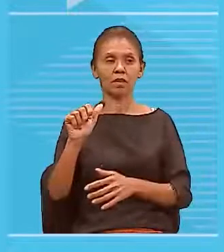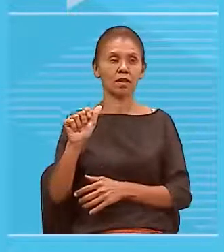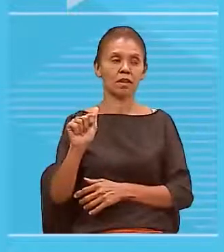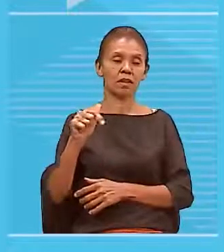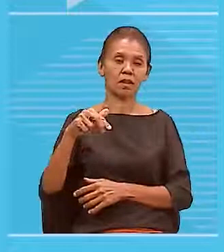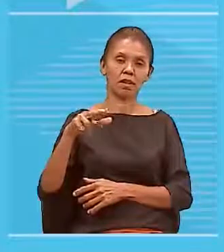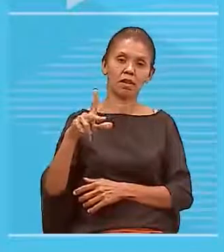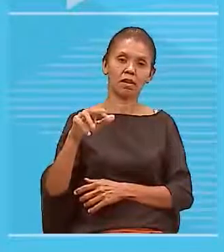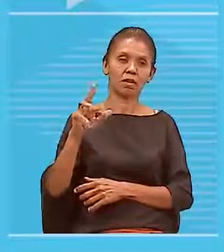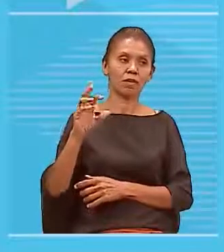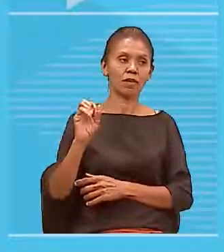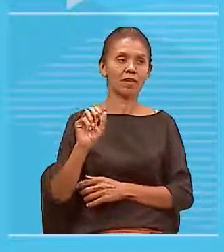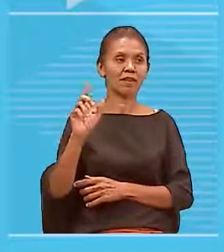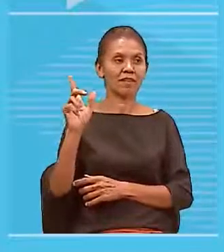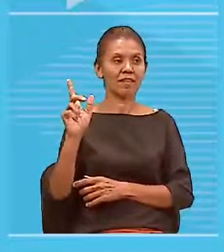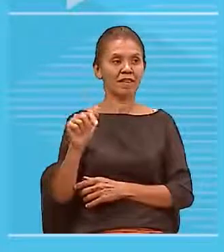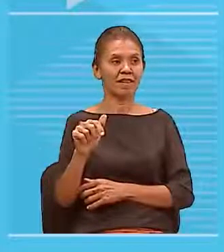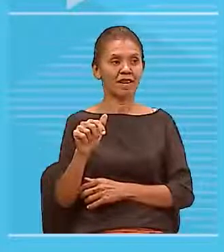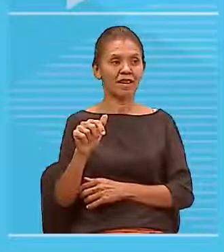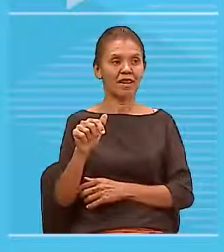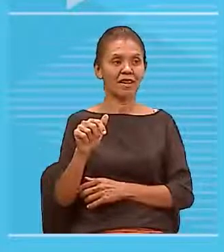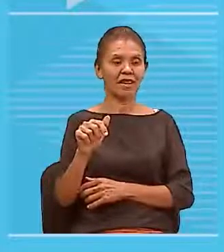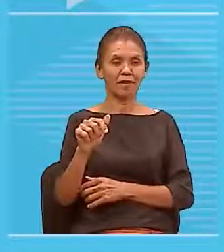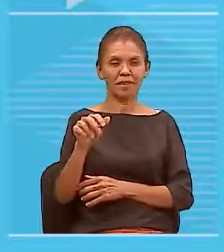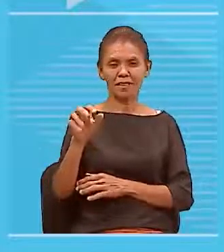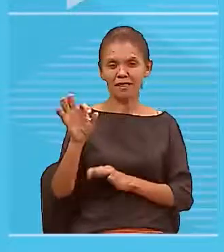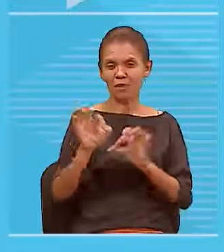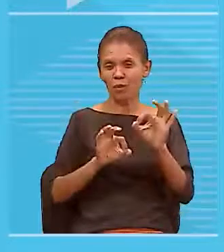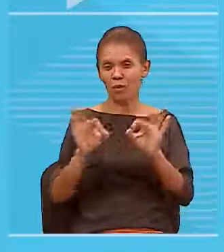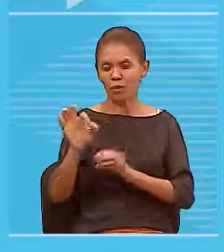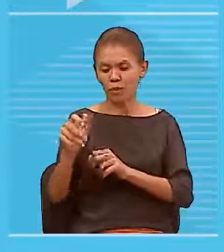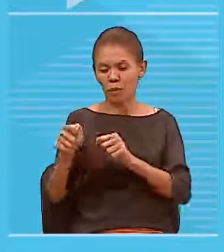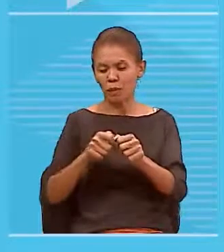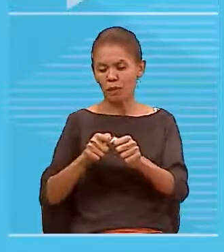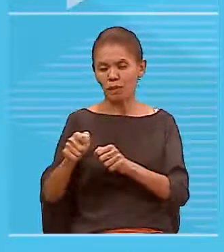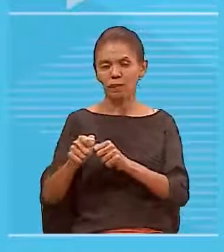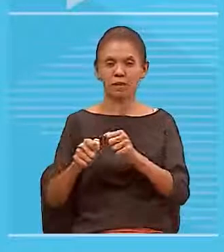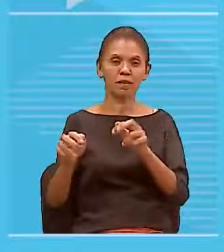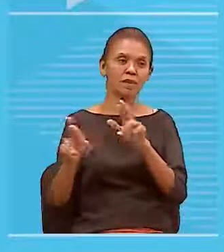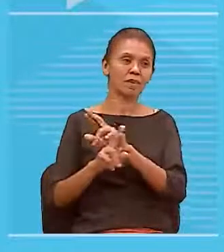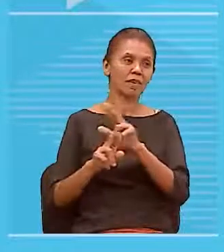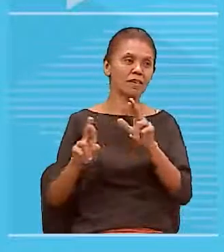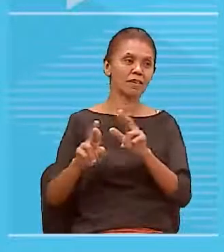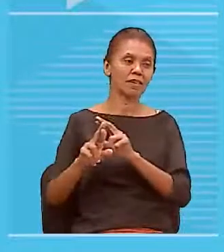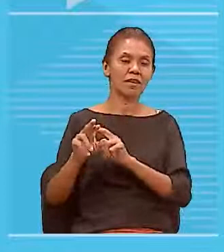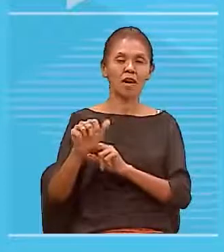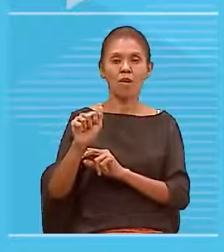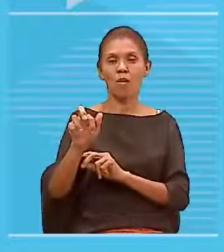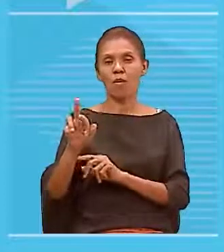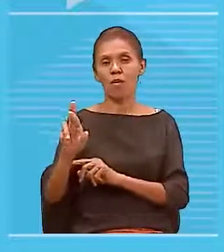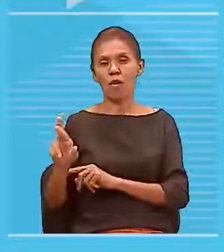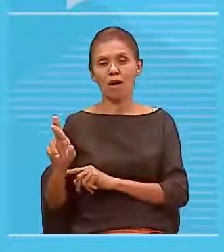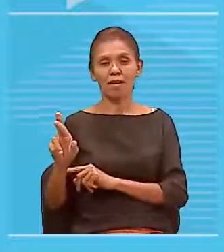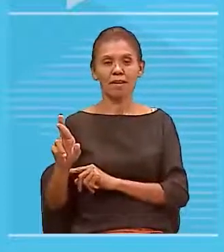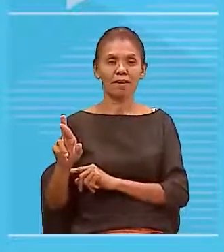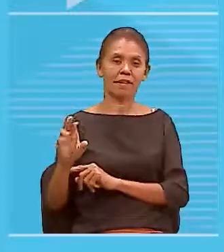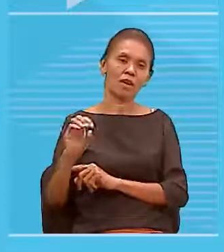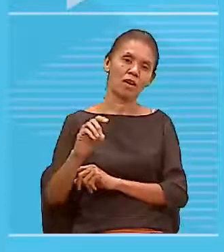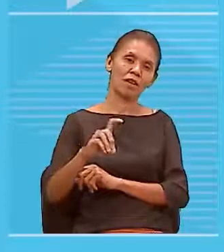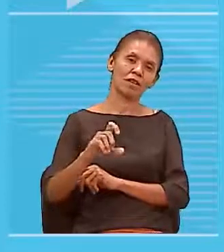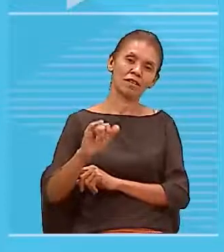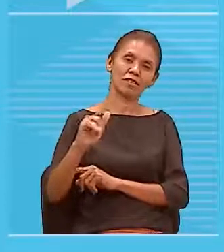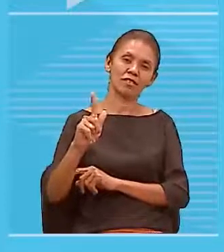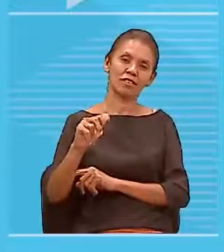monitorar a quantidade de sais que tem na água, a oxigenação da água, ainda tem oxigenação, viu? A quantidade